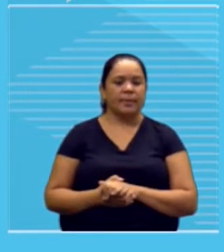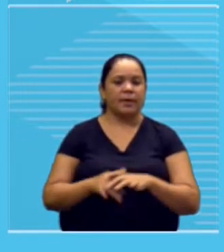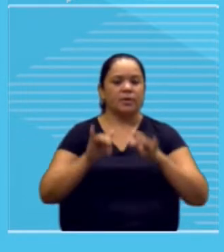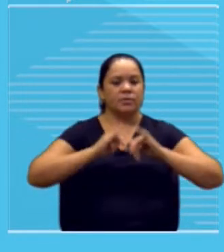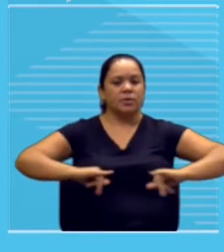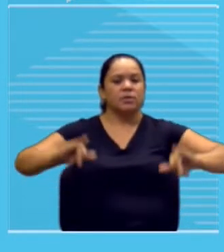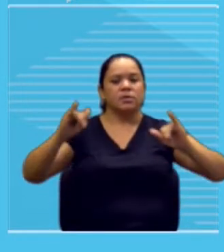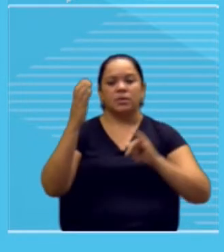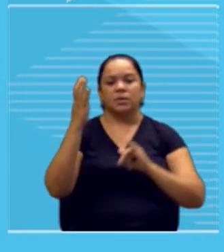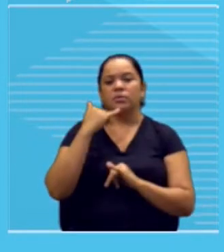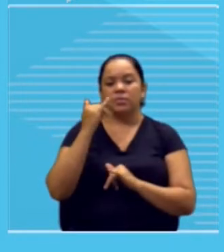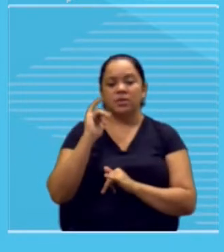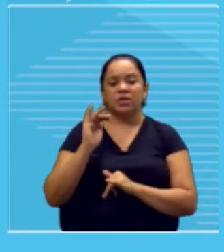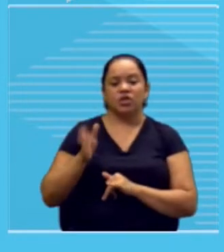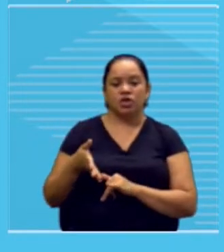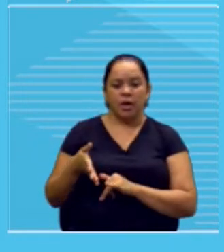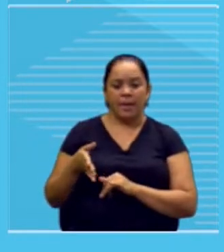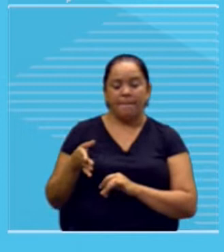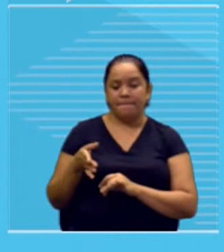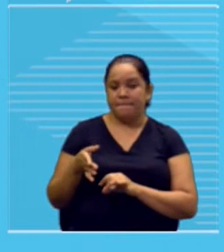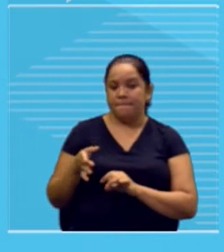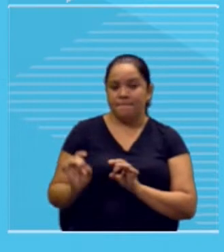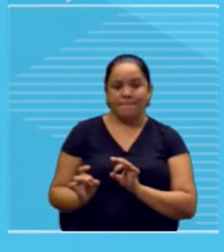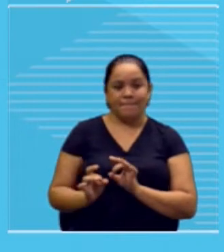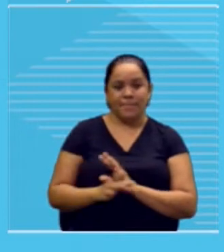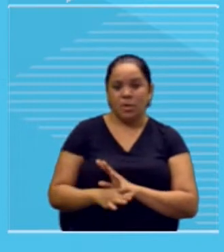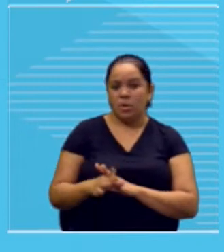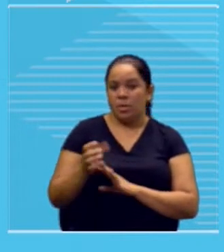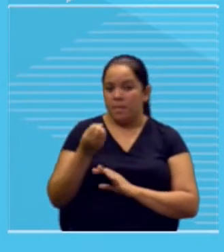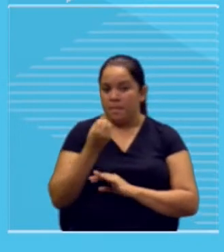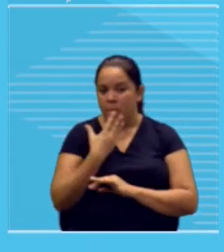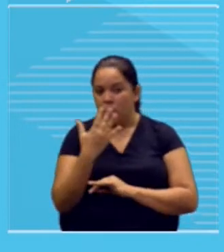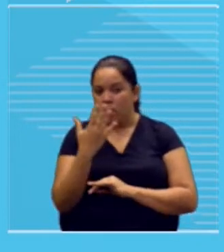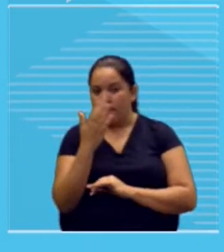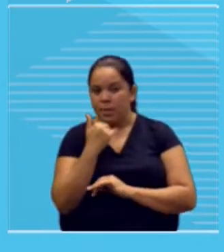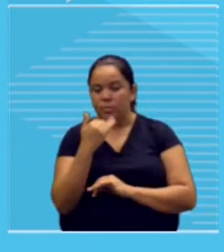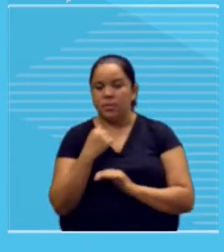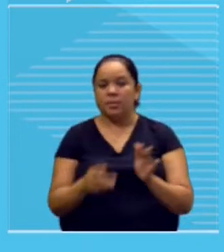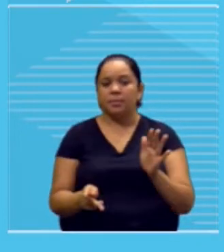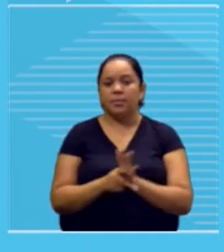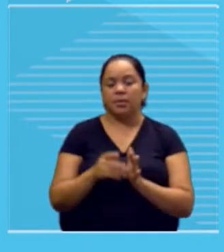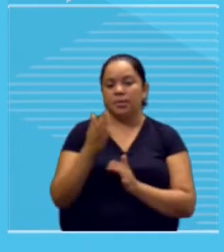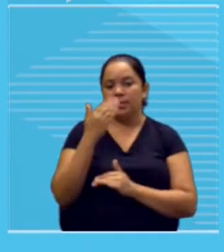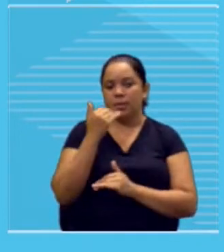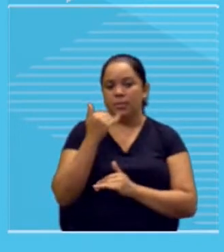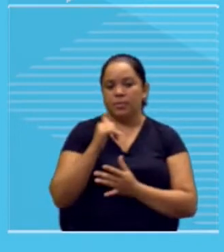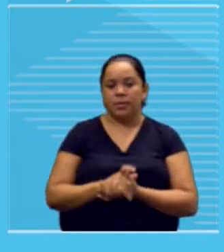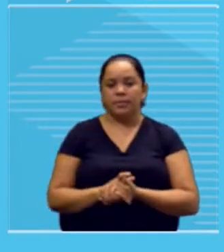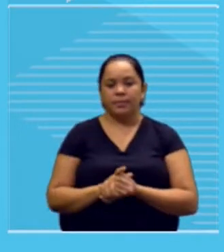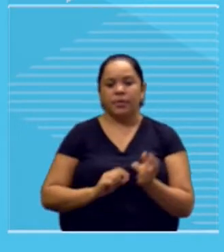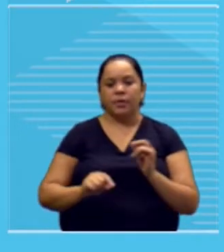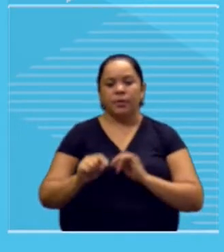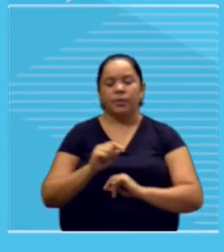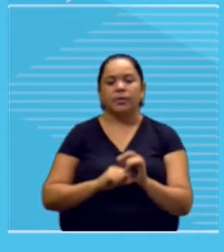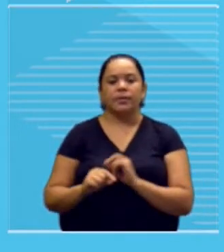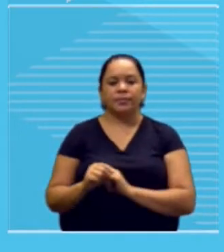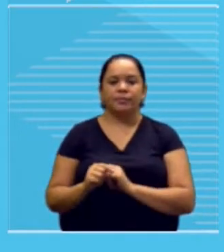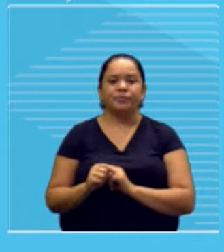os verbos vão ser outros os verbos usados na propaganda de comida vai ser saboreie